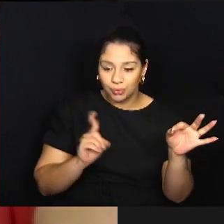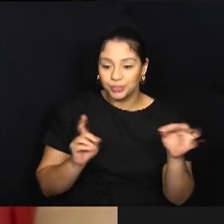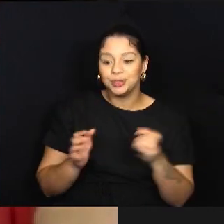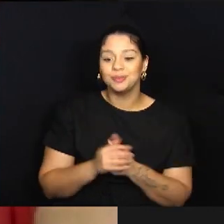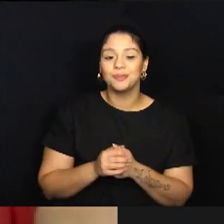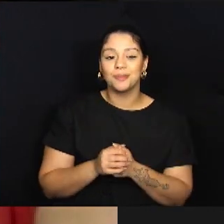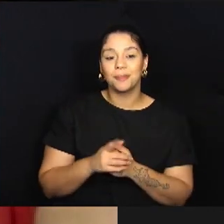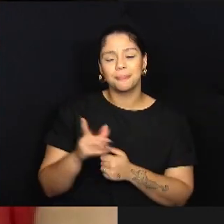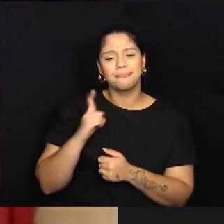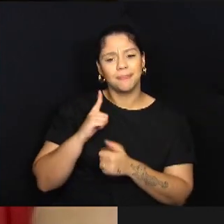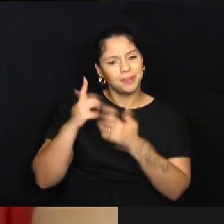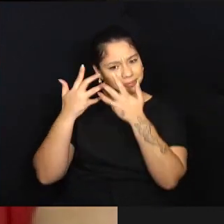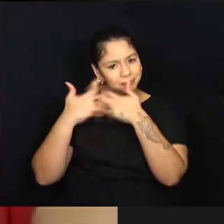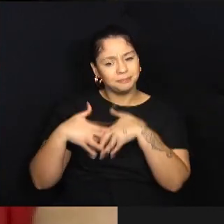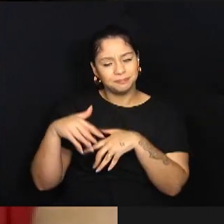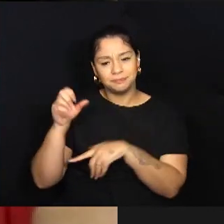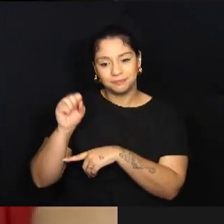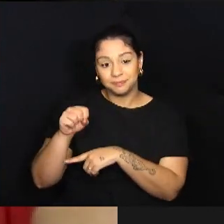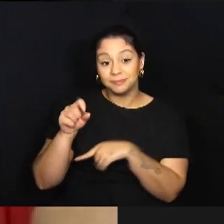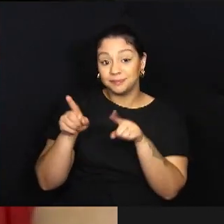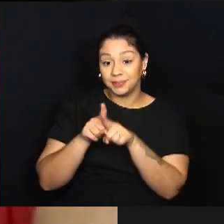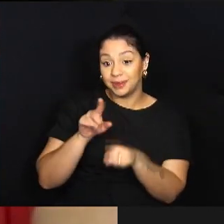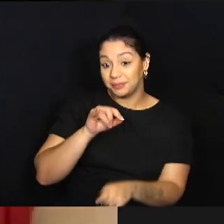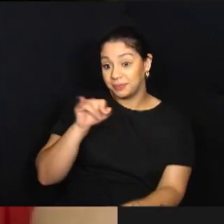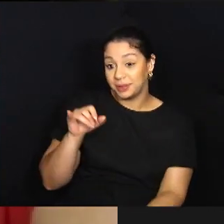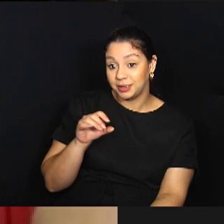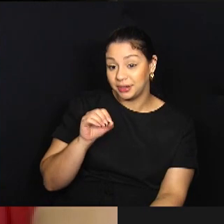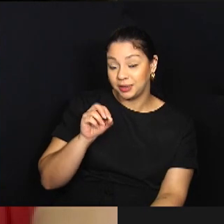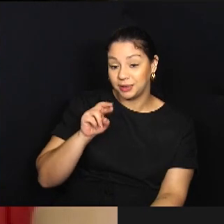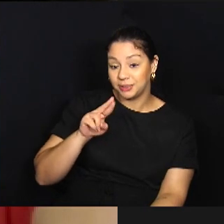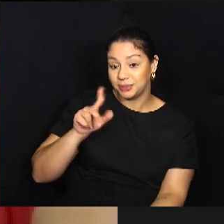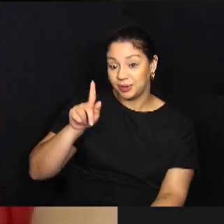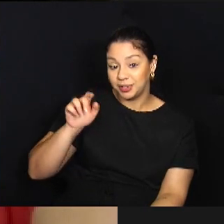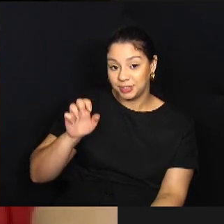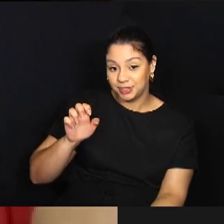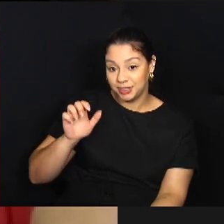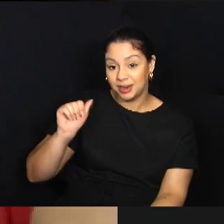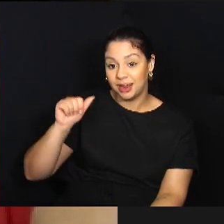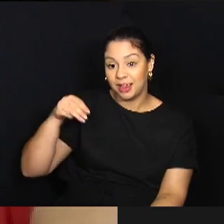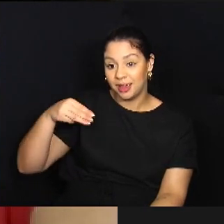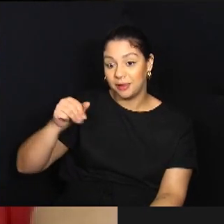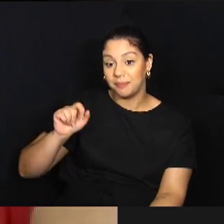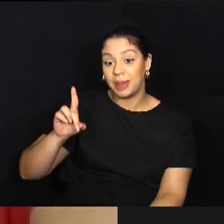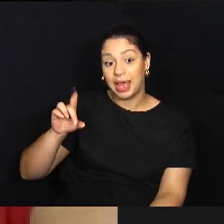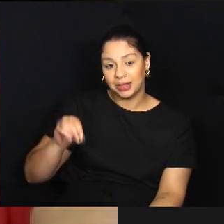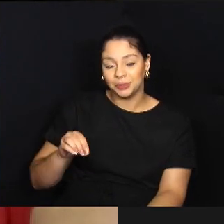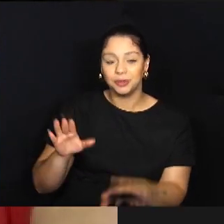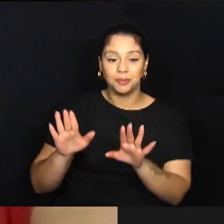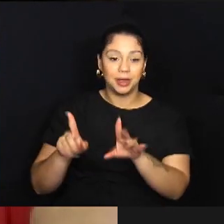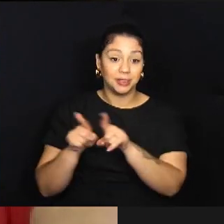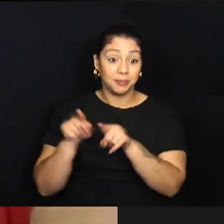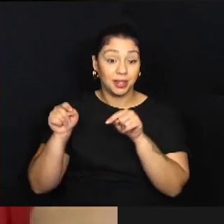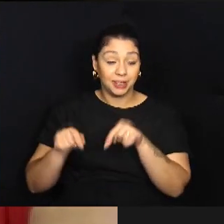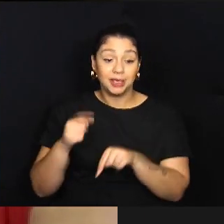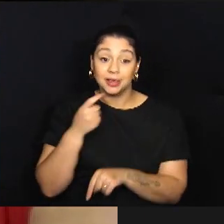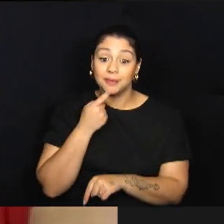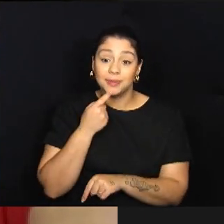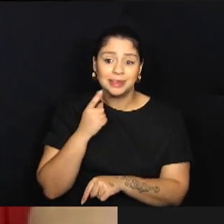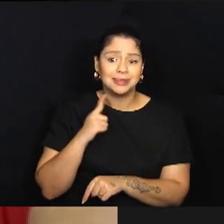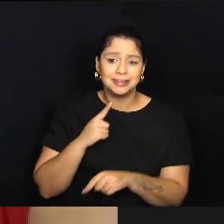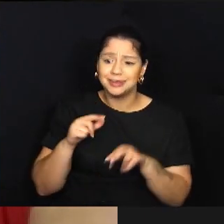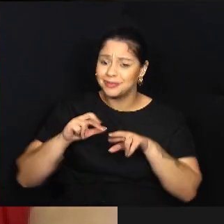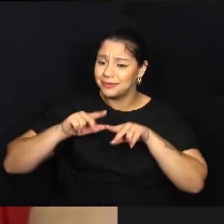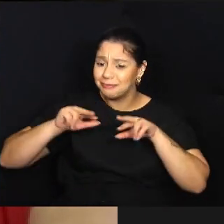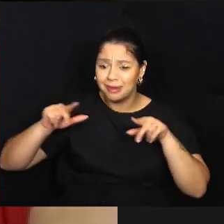gente pensa, como eu falei, Jorge Amado é o primeiro que está ali na lista, né? Mas a gente pensa, em Campinas você tem, dá para levantar